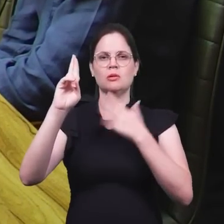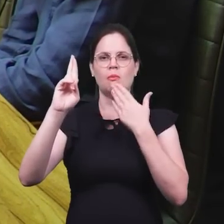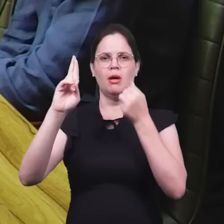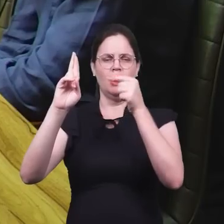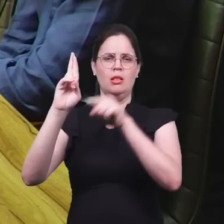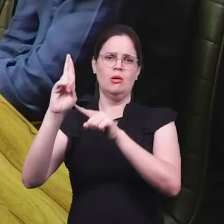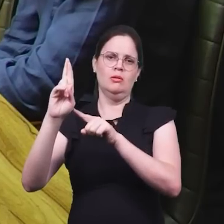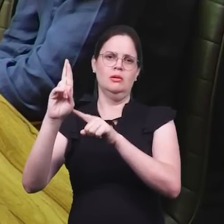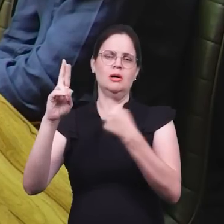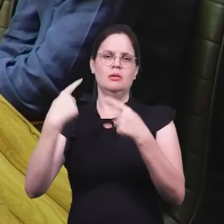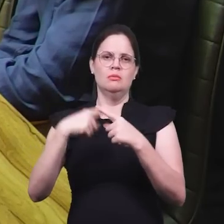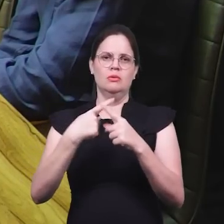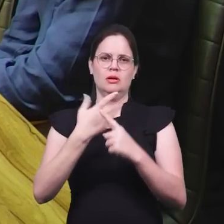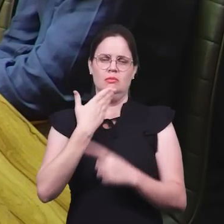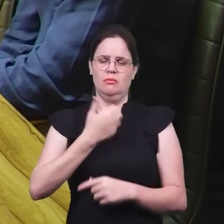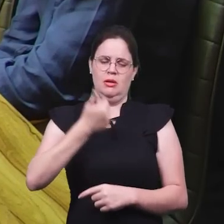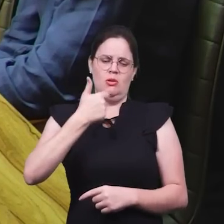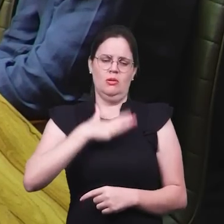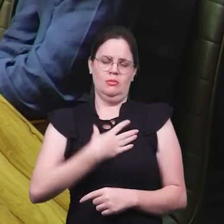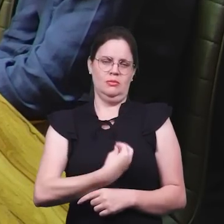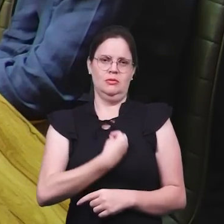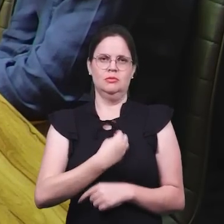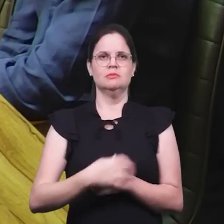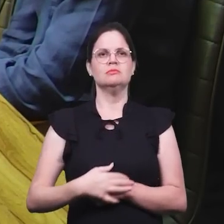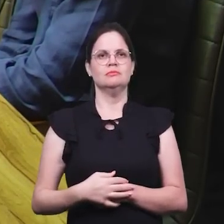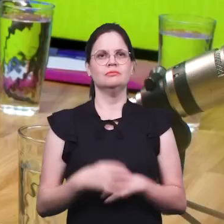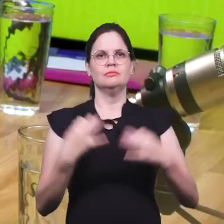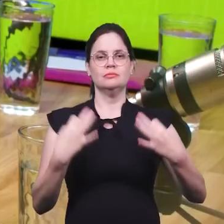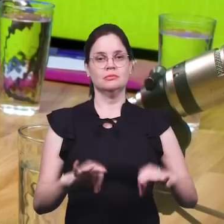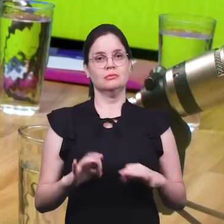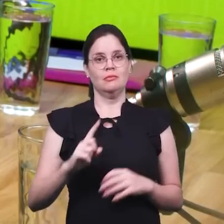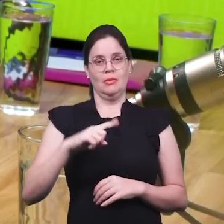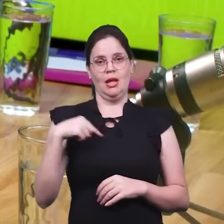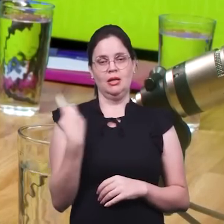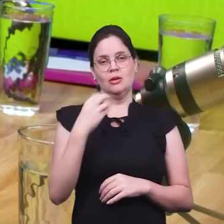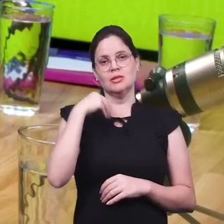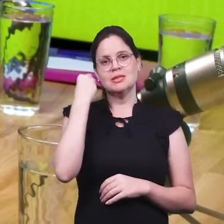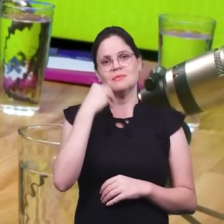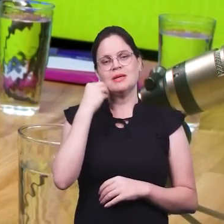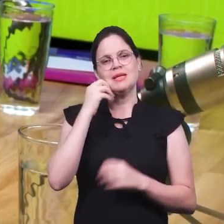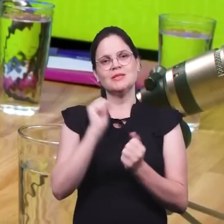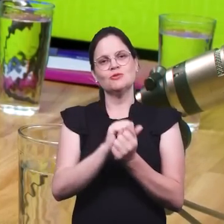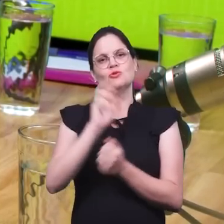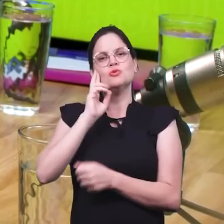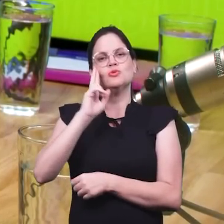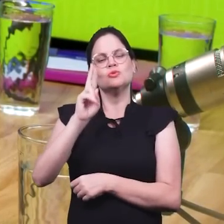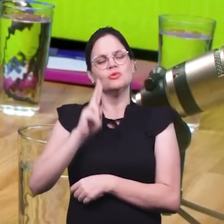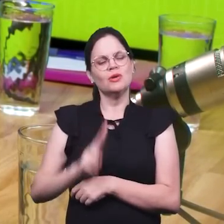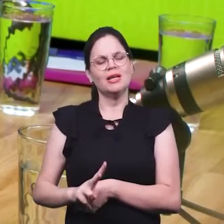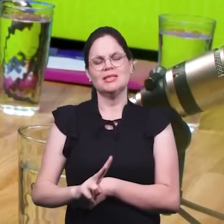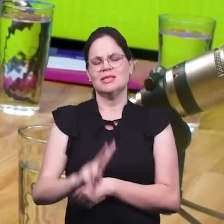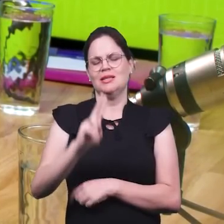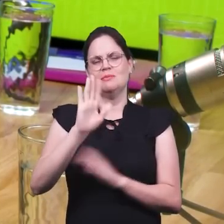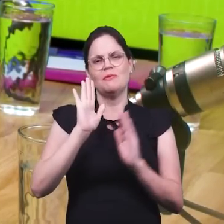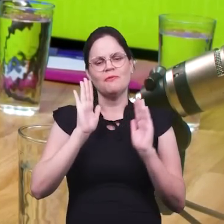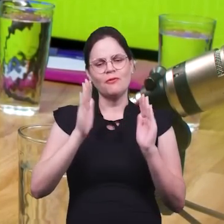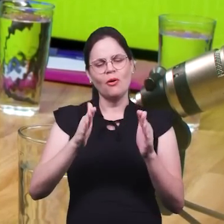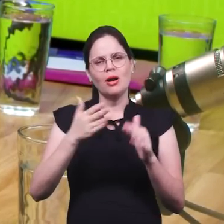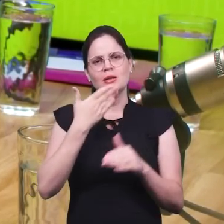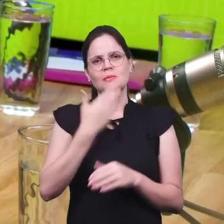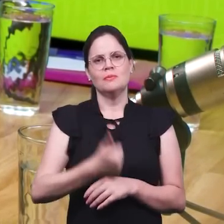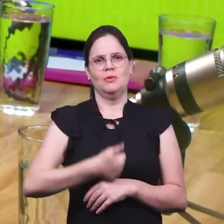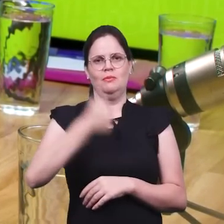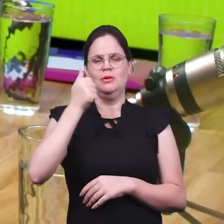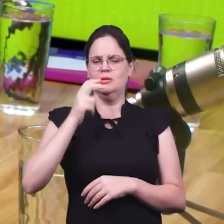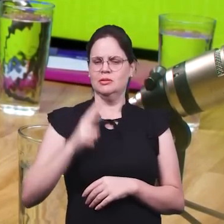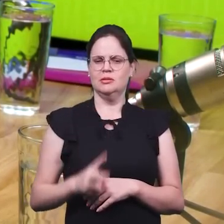Senhor para um bem maior. É isso aí. A nossa experiência com o Senhor é sempre para um bem maior. O